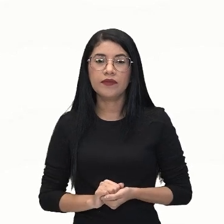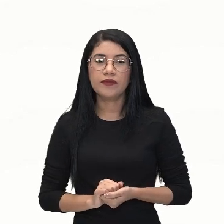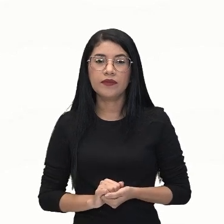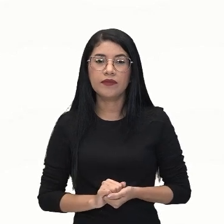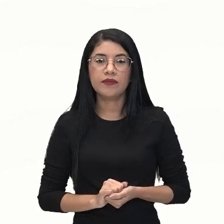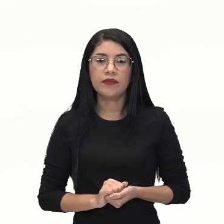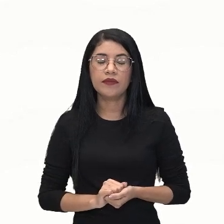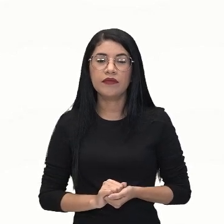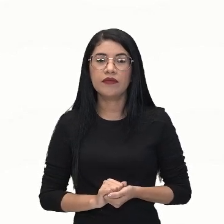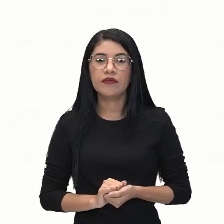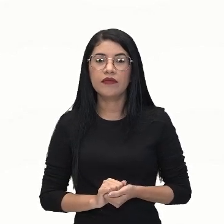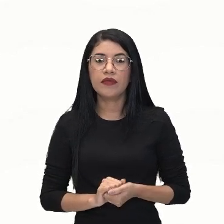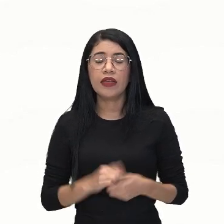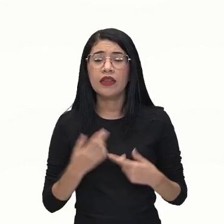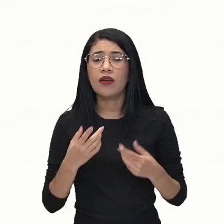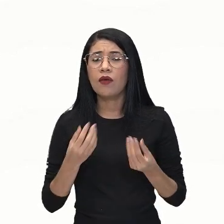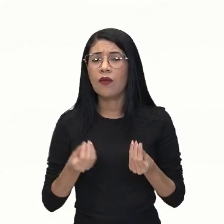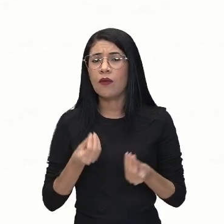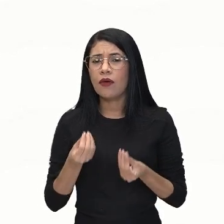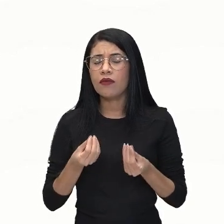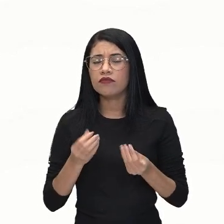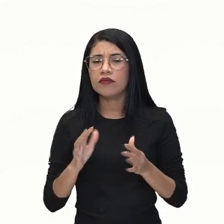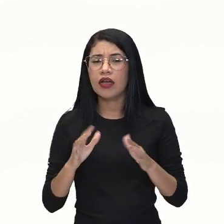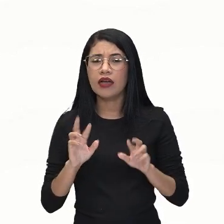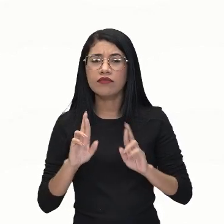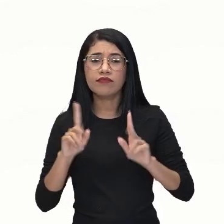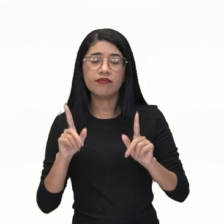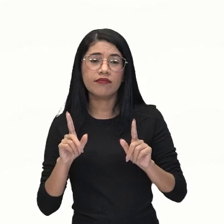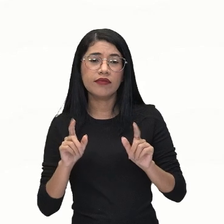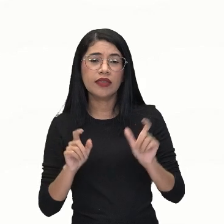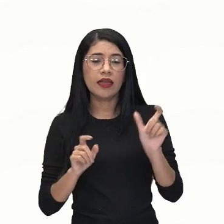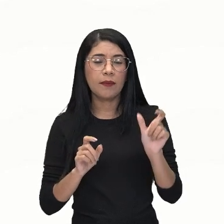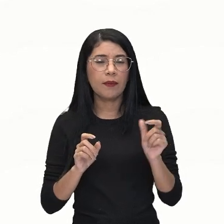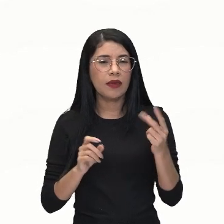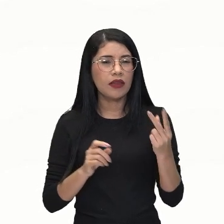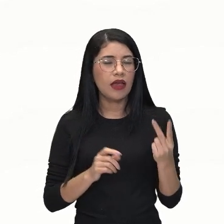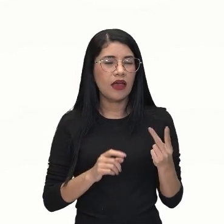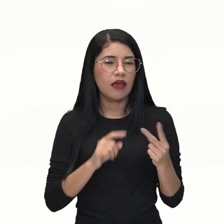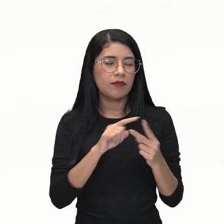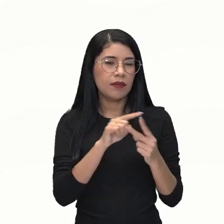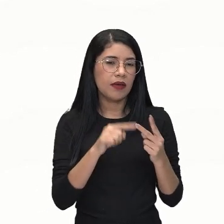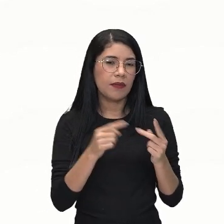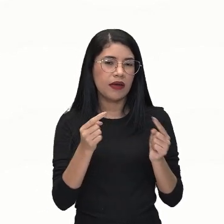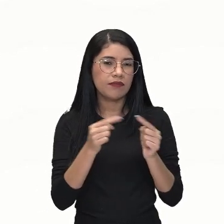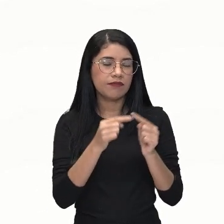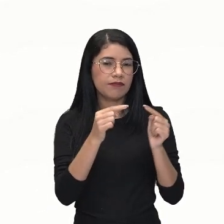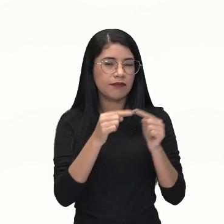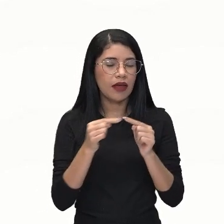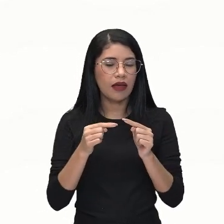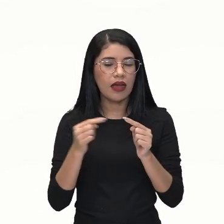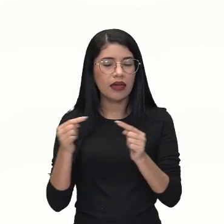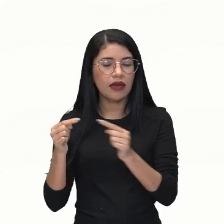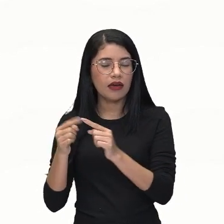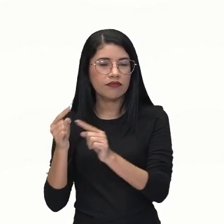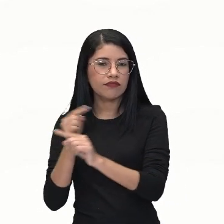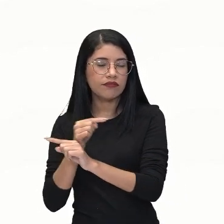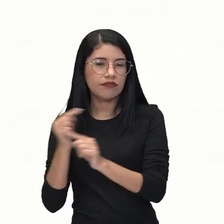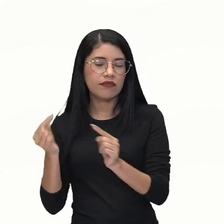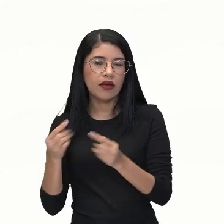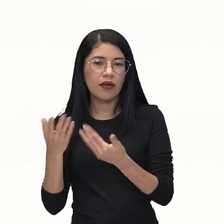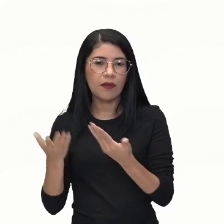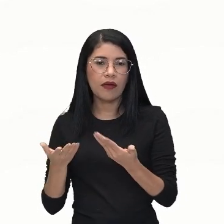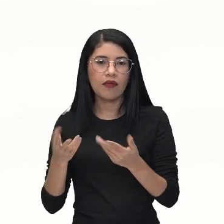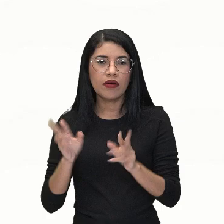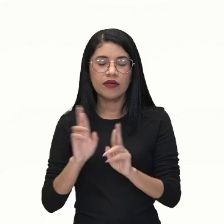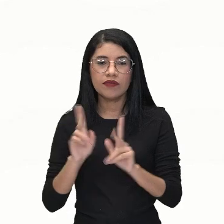Então, exatamente qual é a diferença entre as grandezas diretamente e inversamente